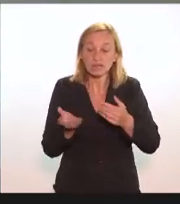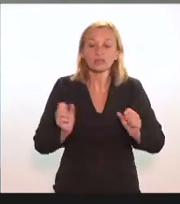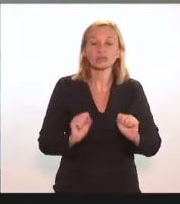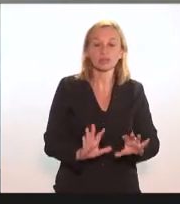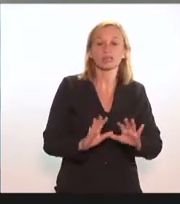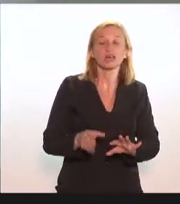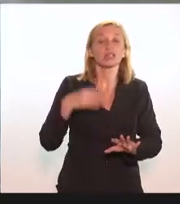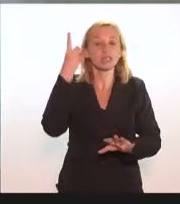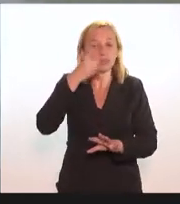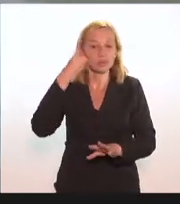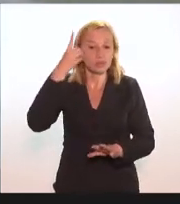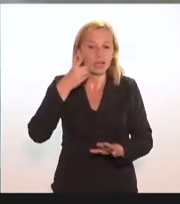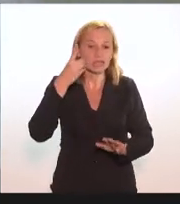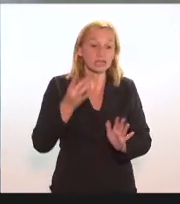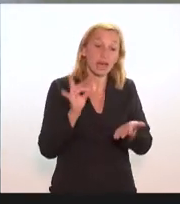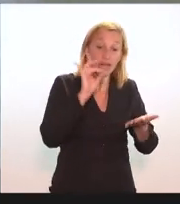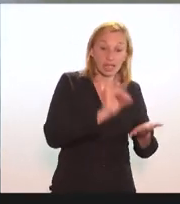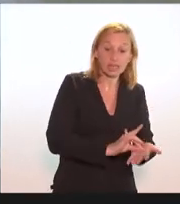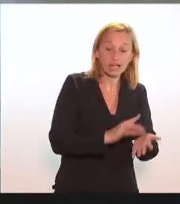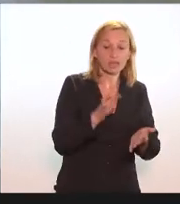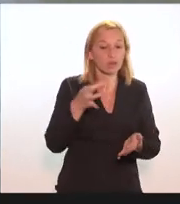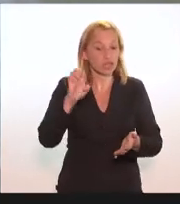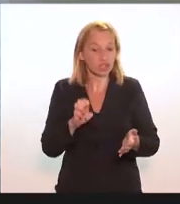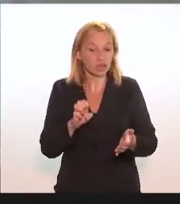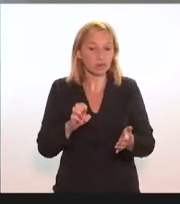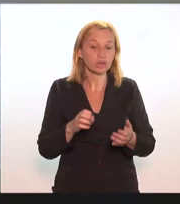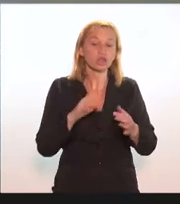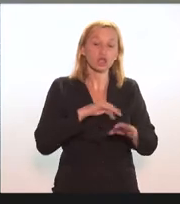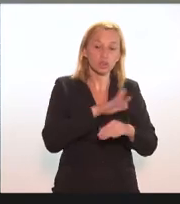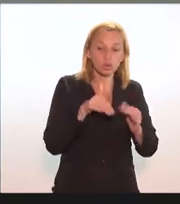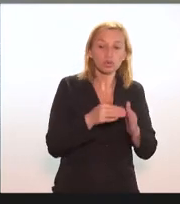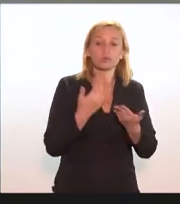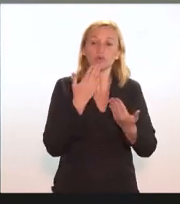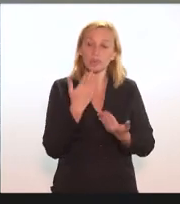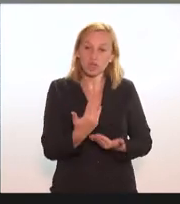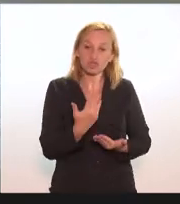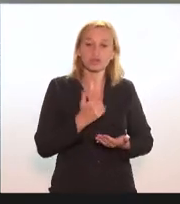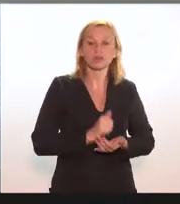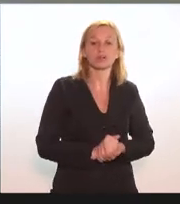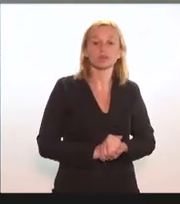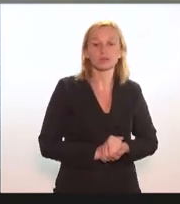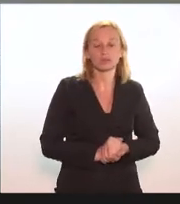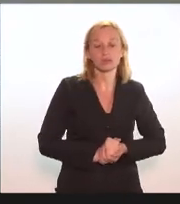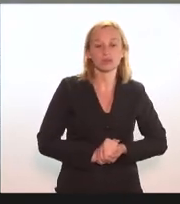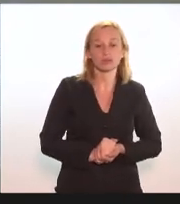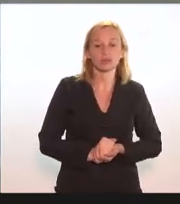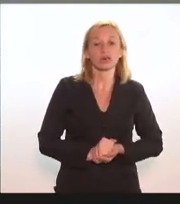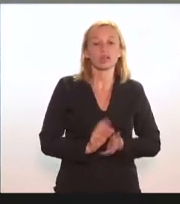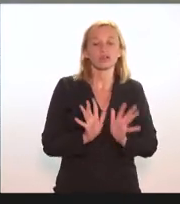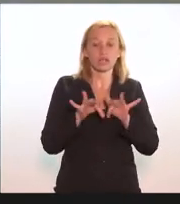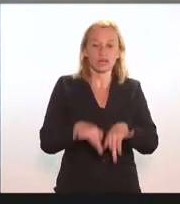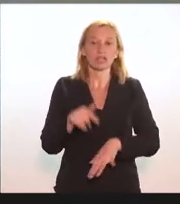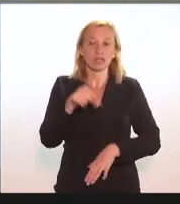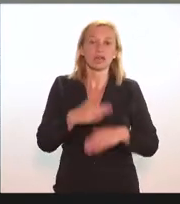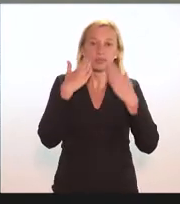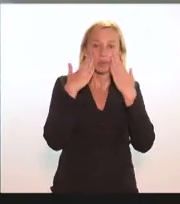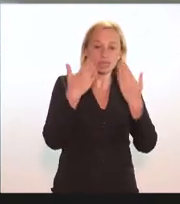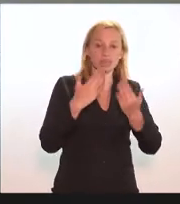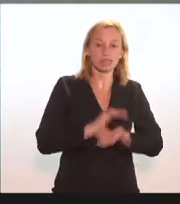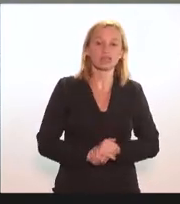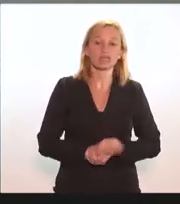status atual do regime e das solicitações que foram pedidas. Eu encerro aqui a apresentação